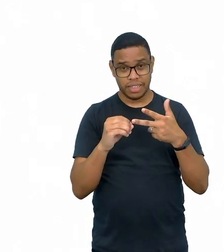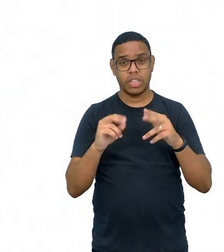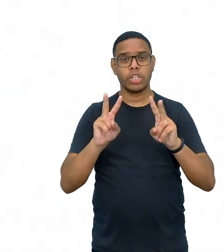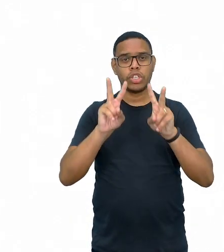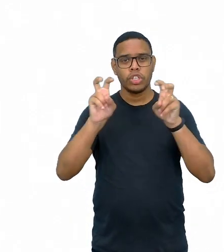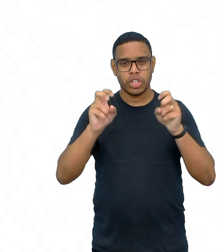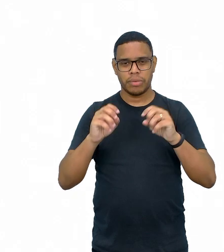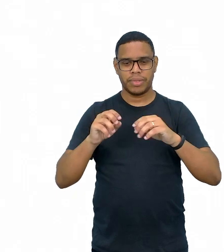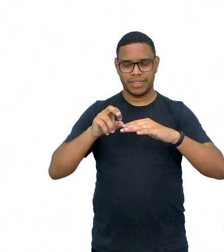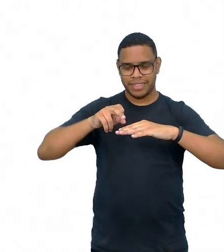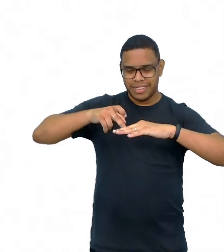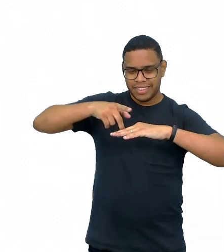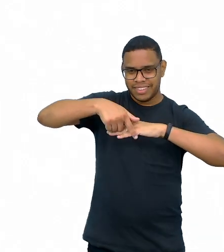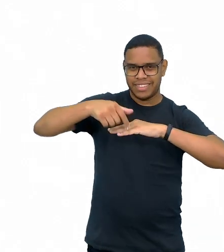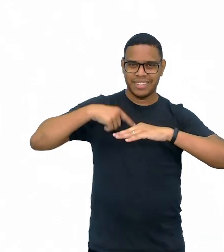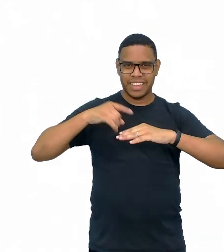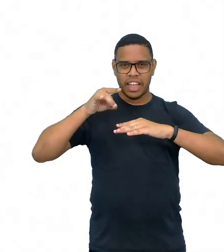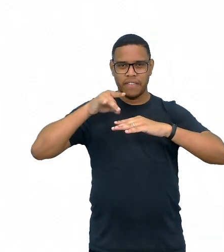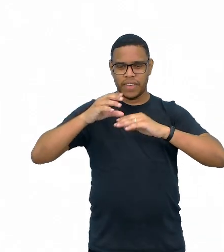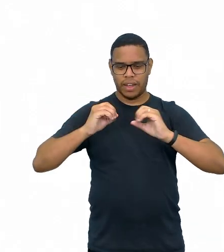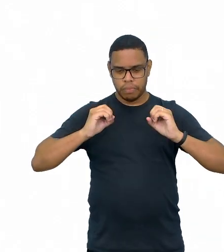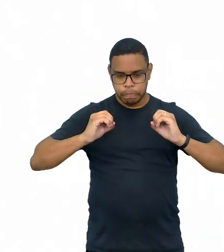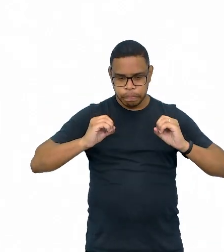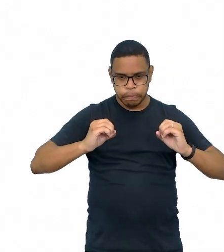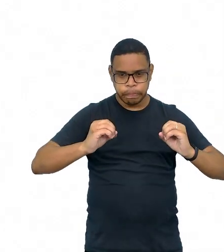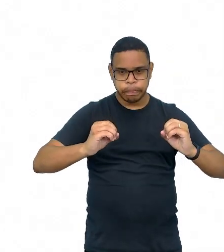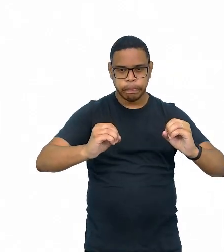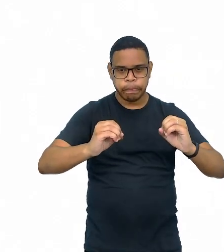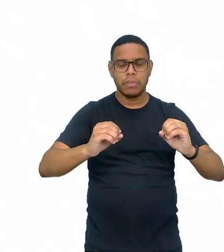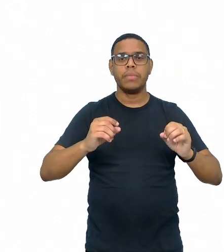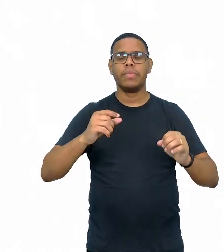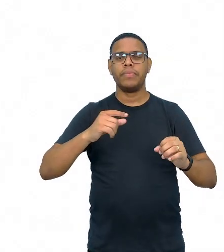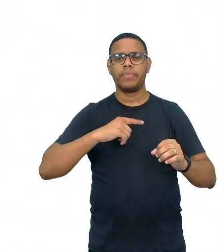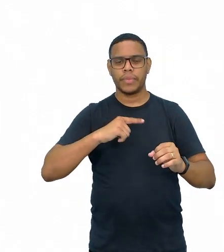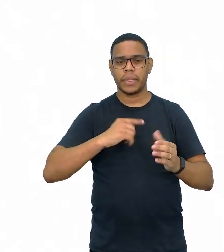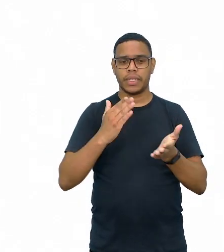uma escada. Se vocês estiverem folheando, é na página